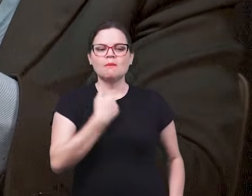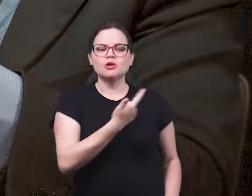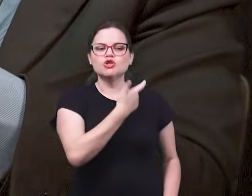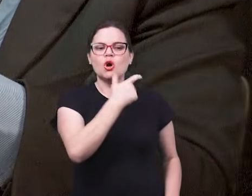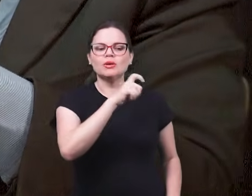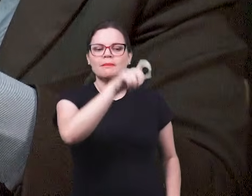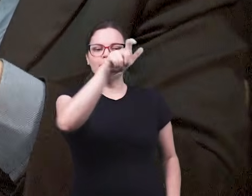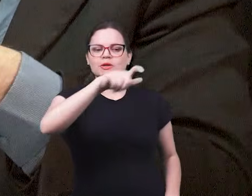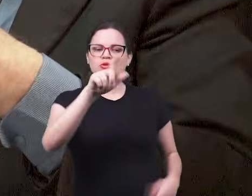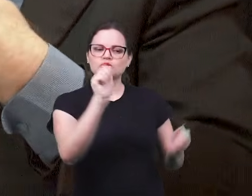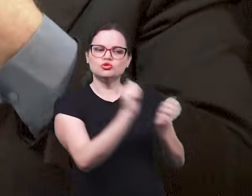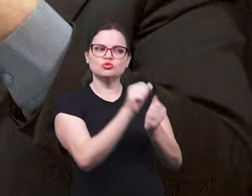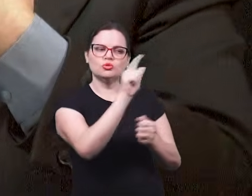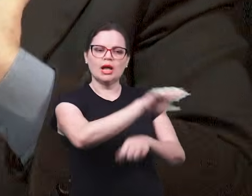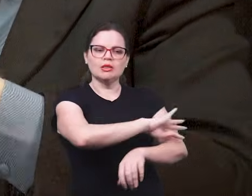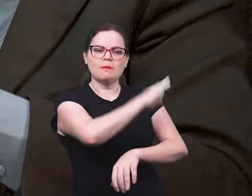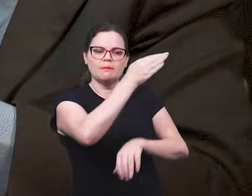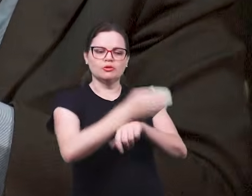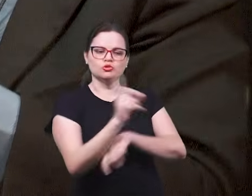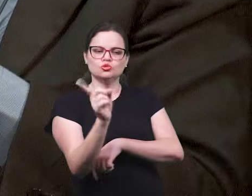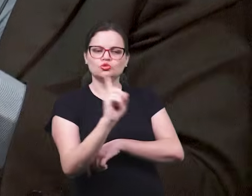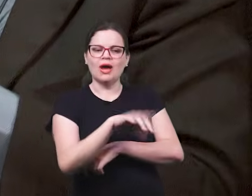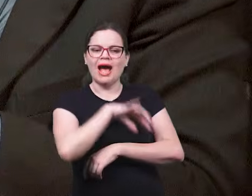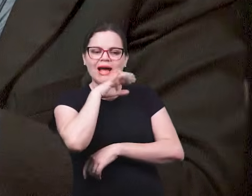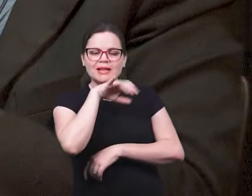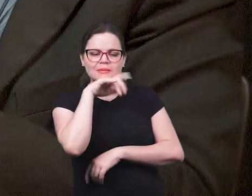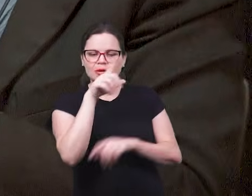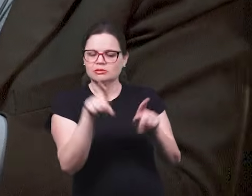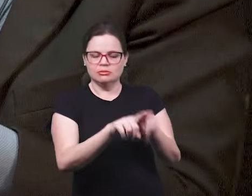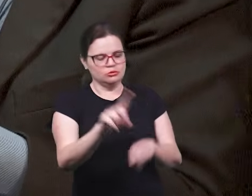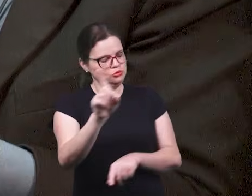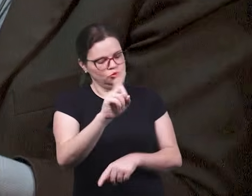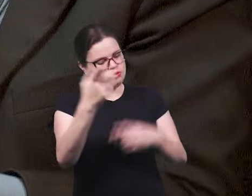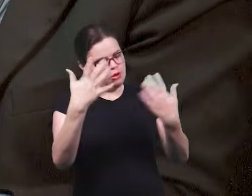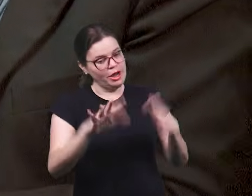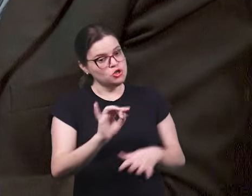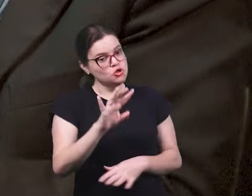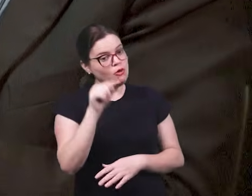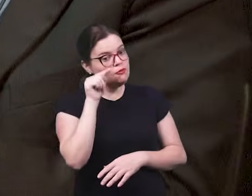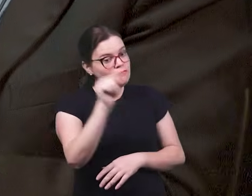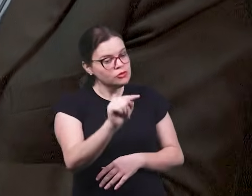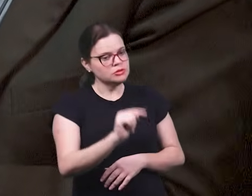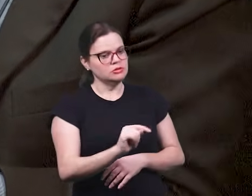vou te revelar. Então Moisés é que tinha esse